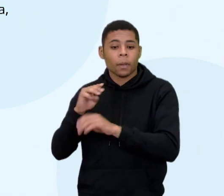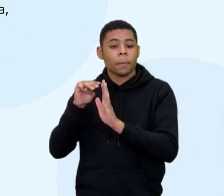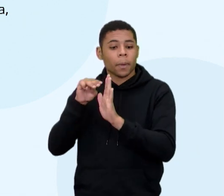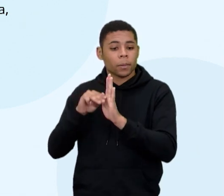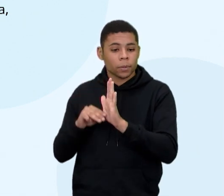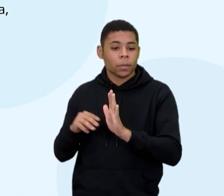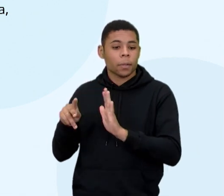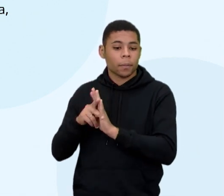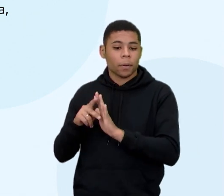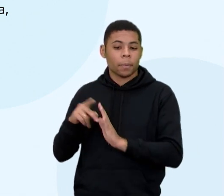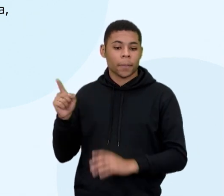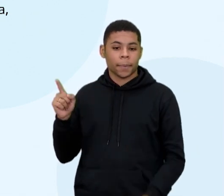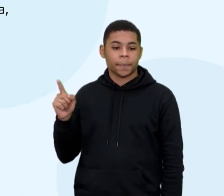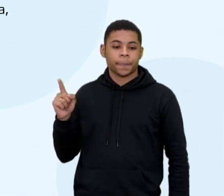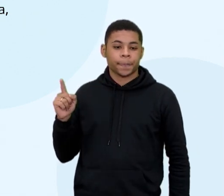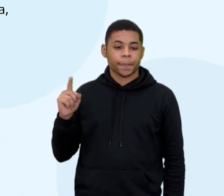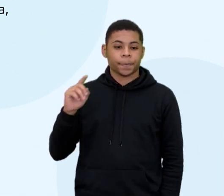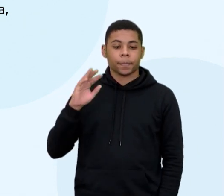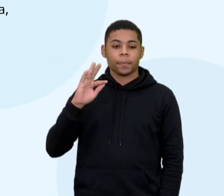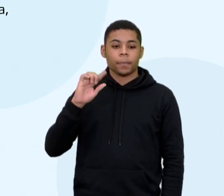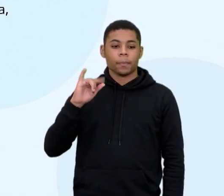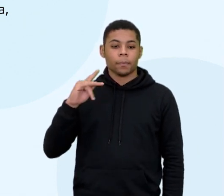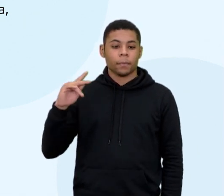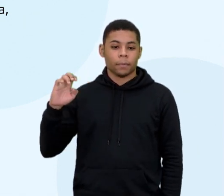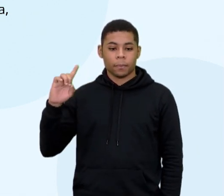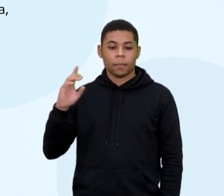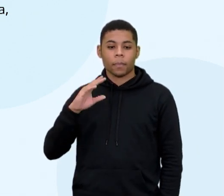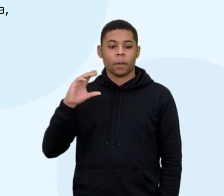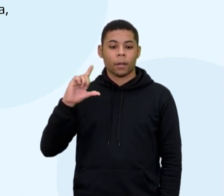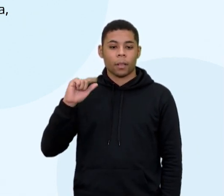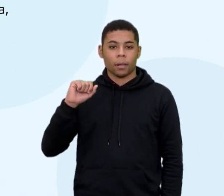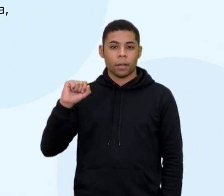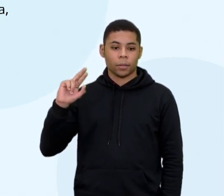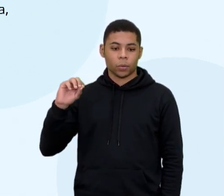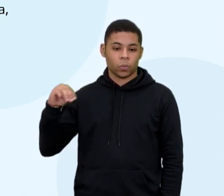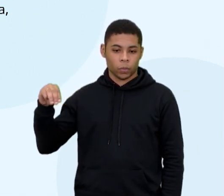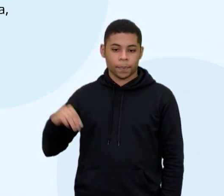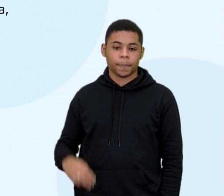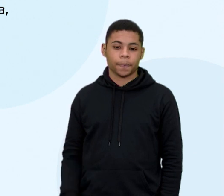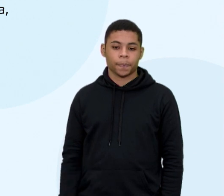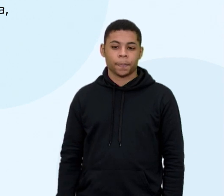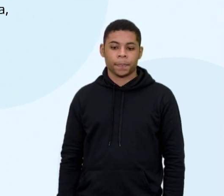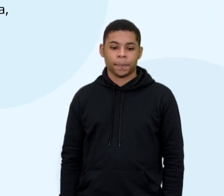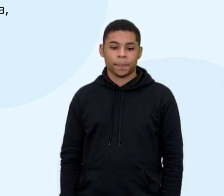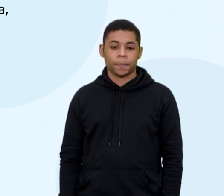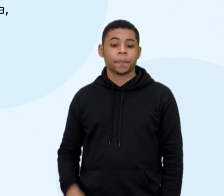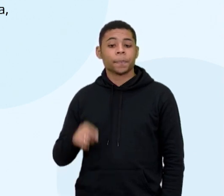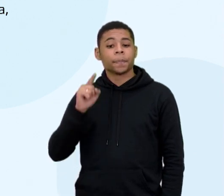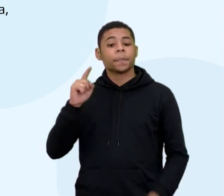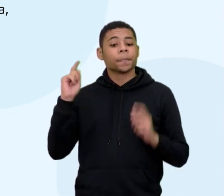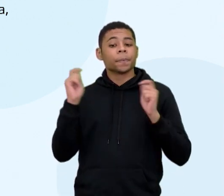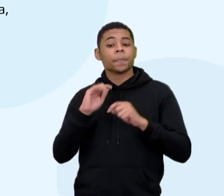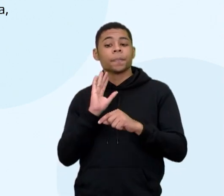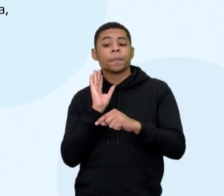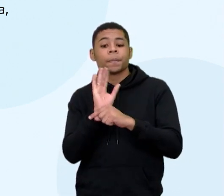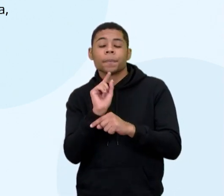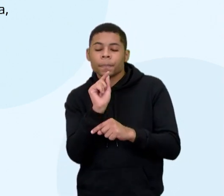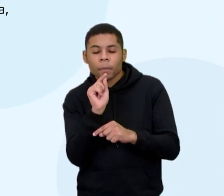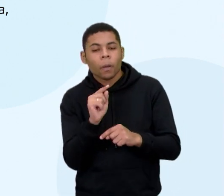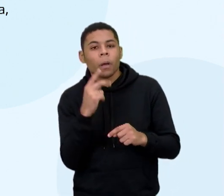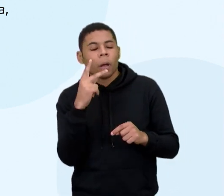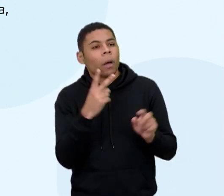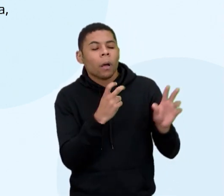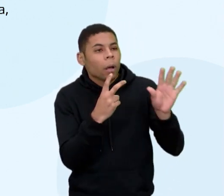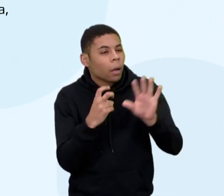Flipped Classroom, que é a sala de aula invertida. Essa metodologia ativa aborda a perspectiva de que o conteúdo